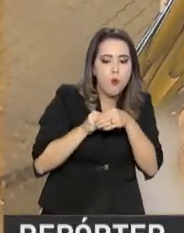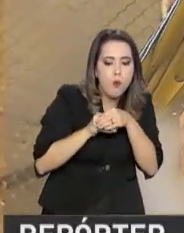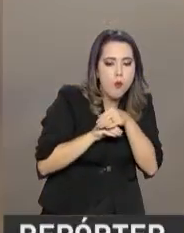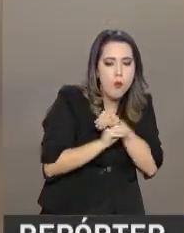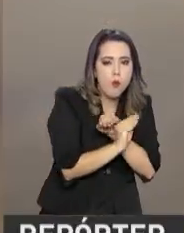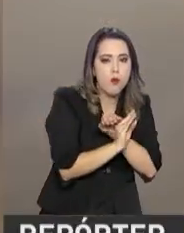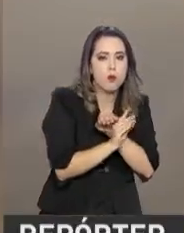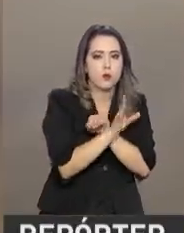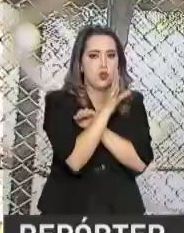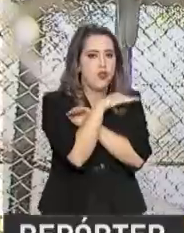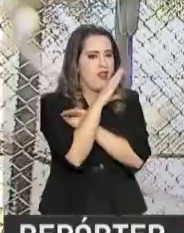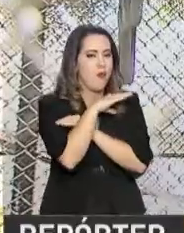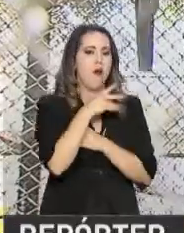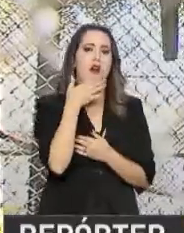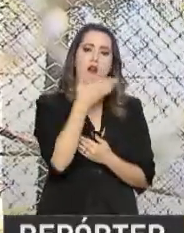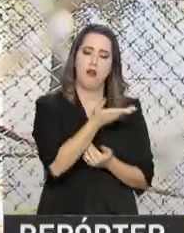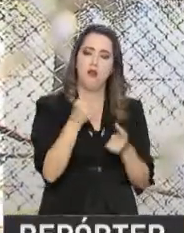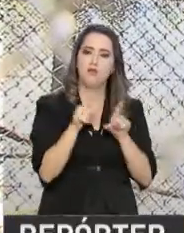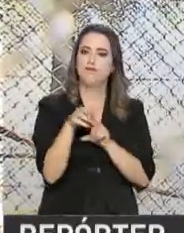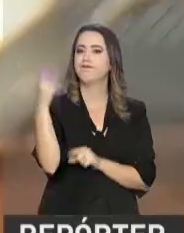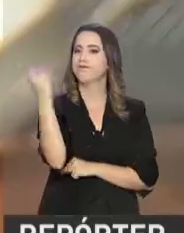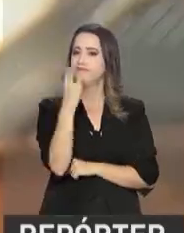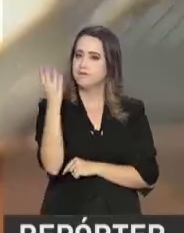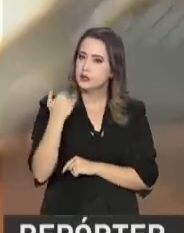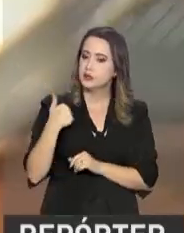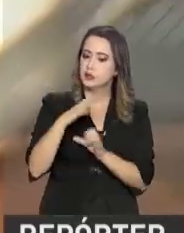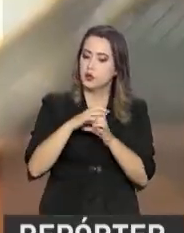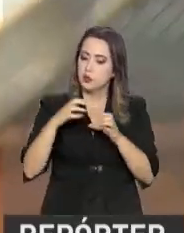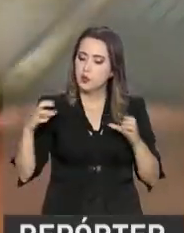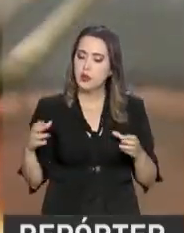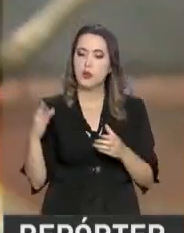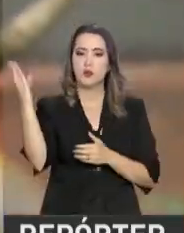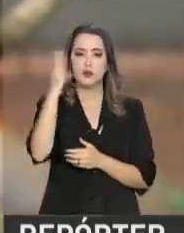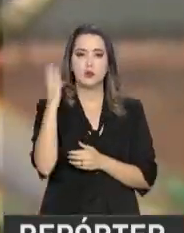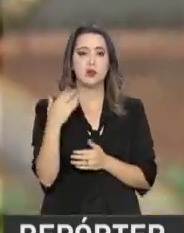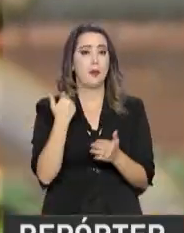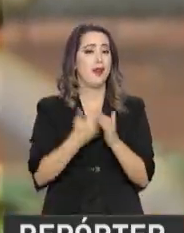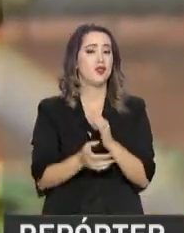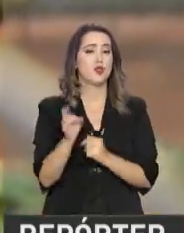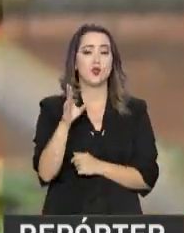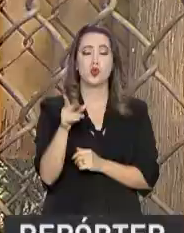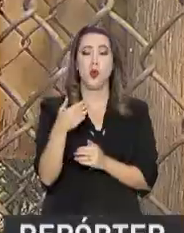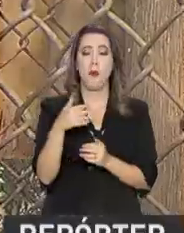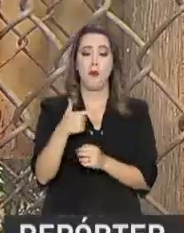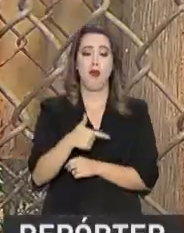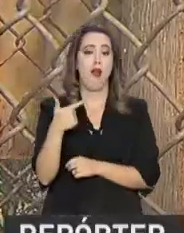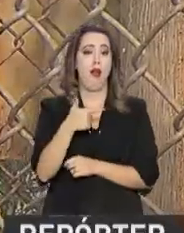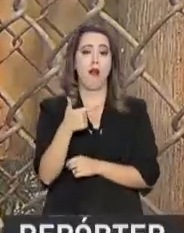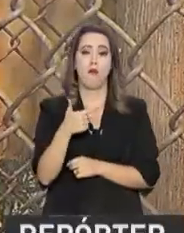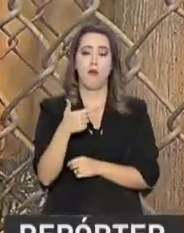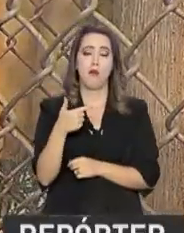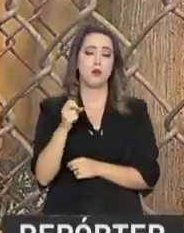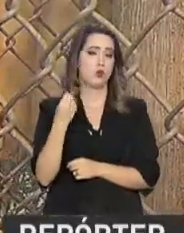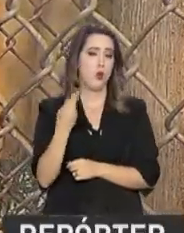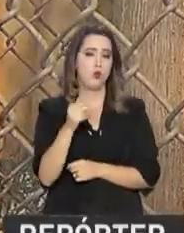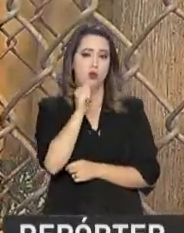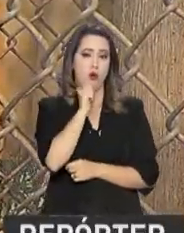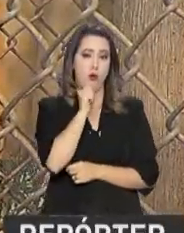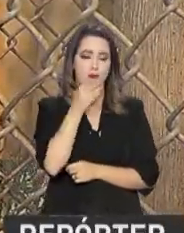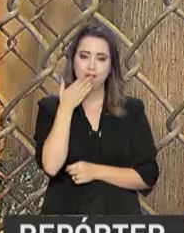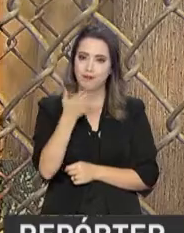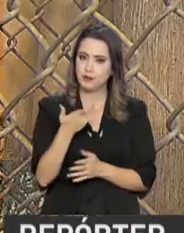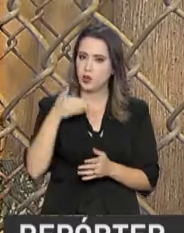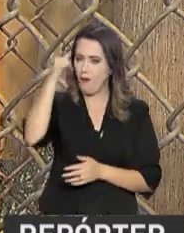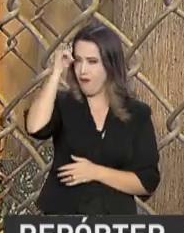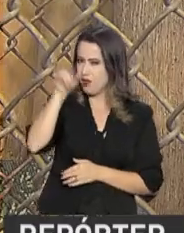é o terceiro em dimensão no país só perde para o de armas e de drogas por isso o combate a esse crime está